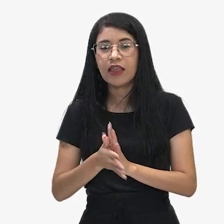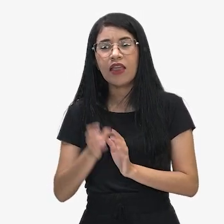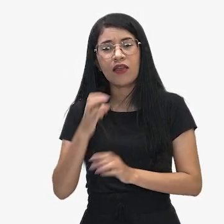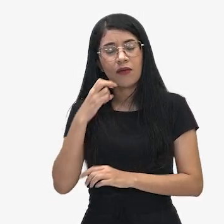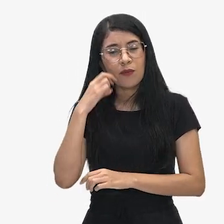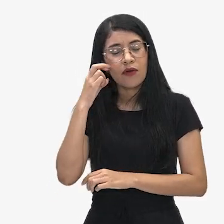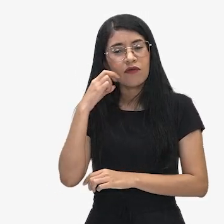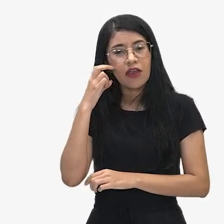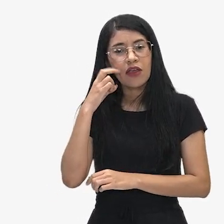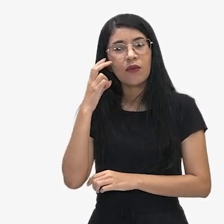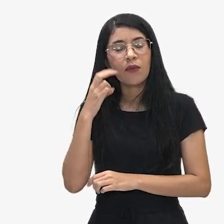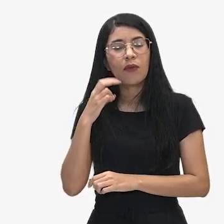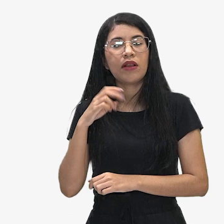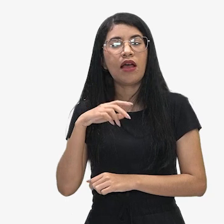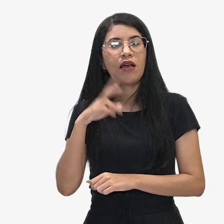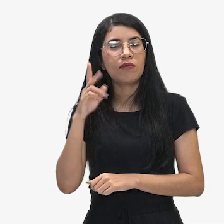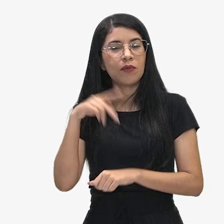acabou